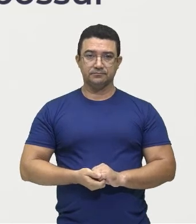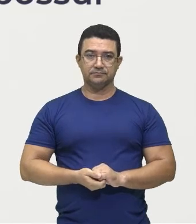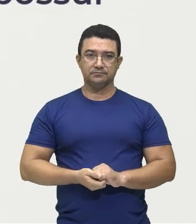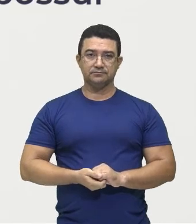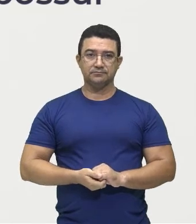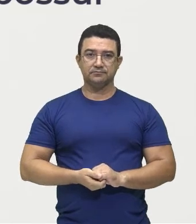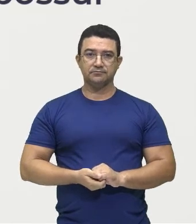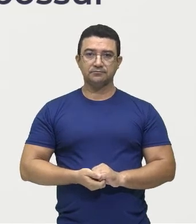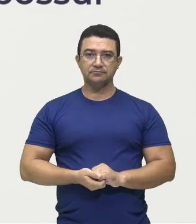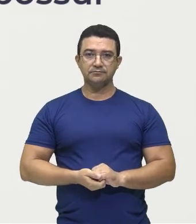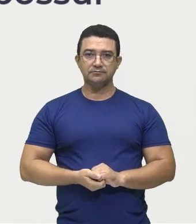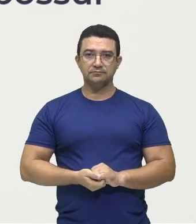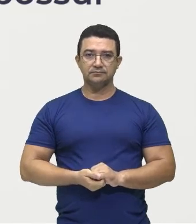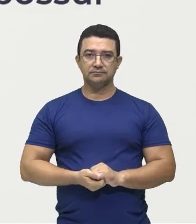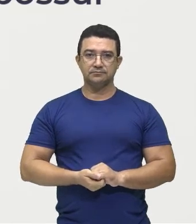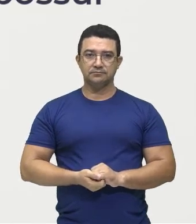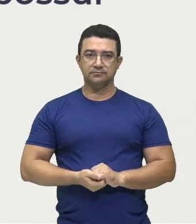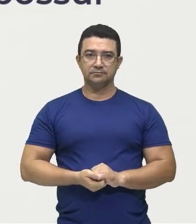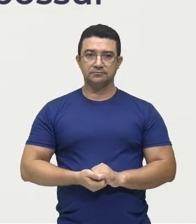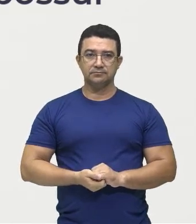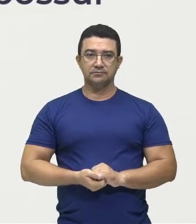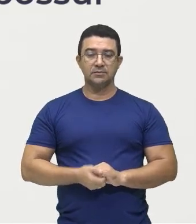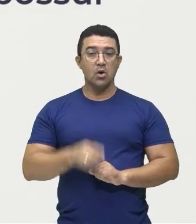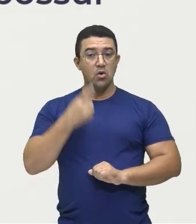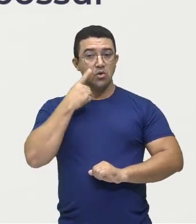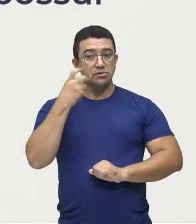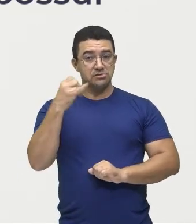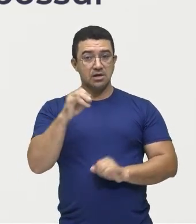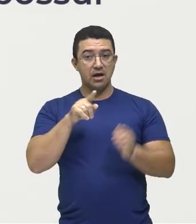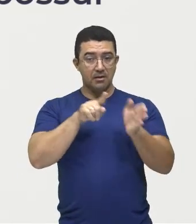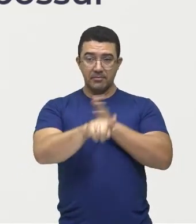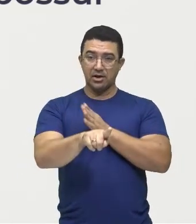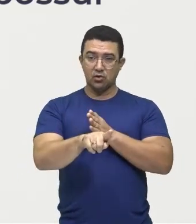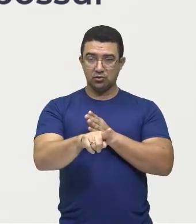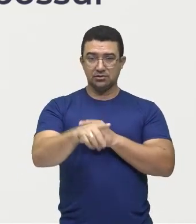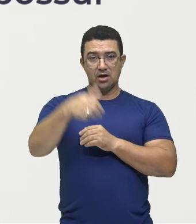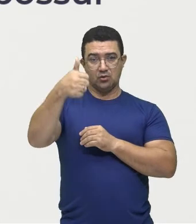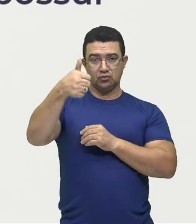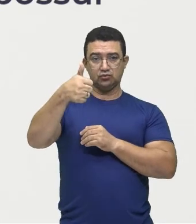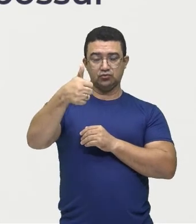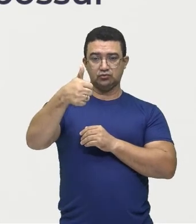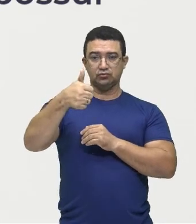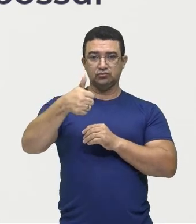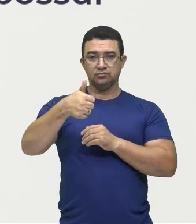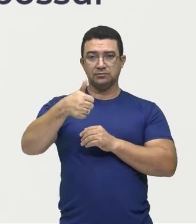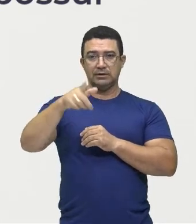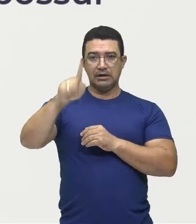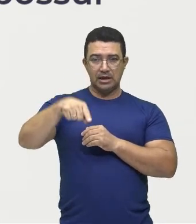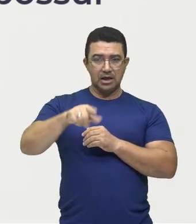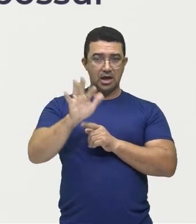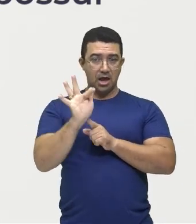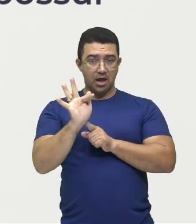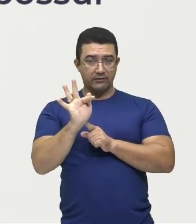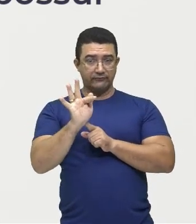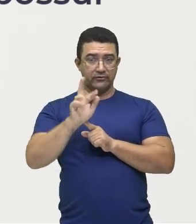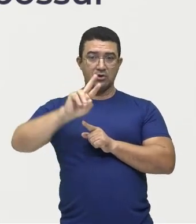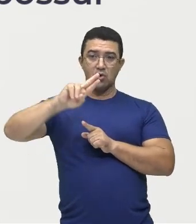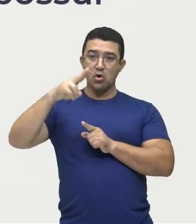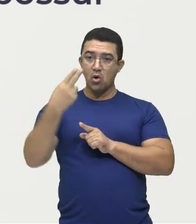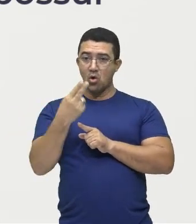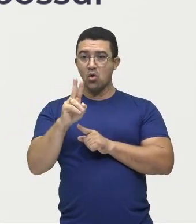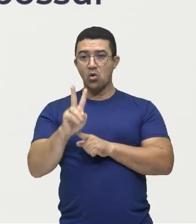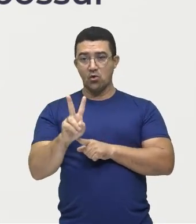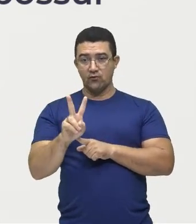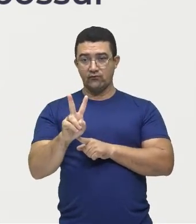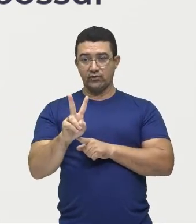se essa questão de número 1, se esse item 1 aqui, ele é F ou V. Coloca